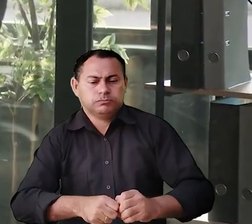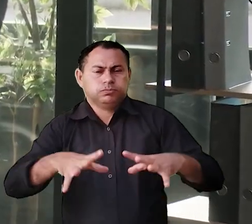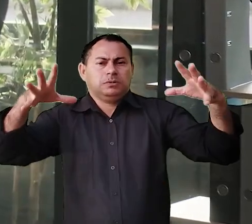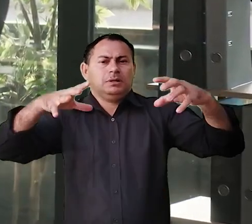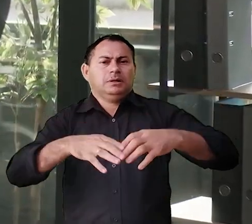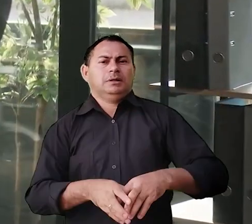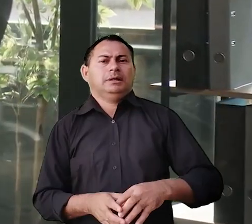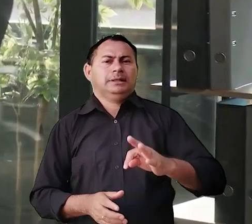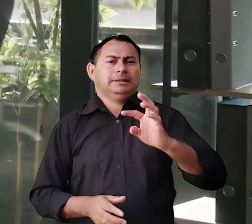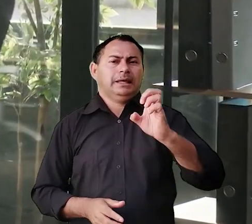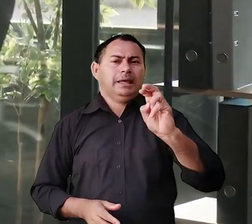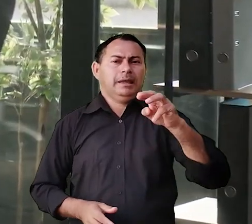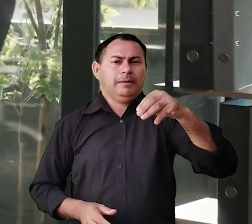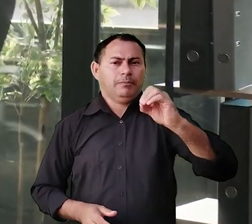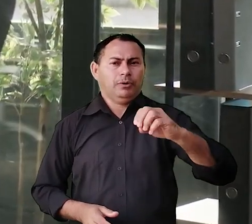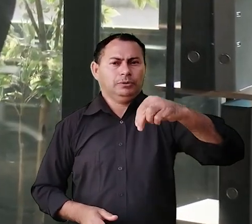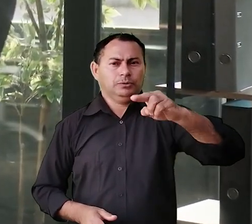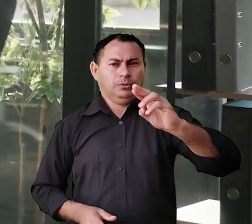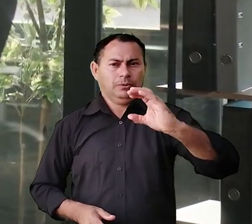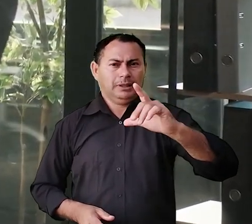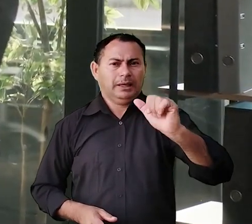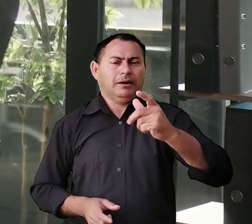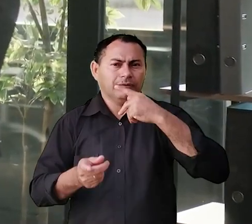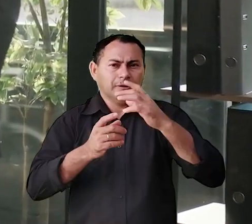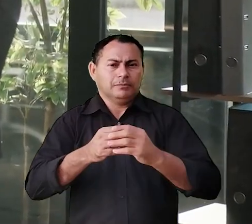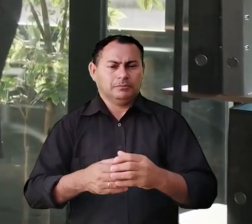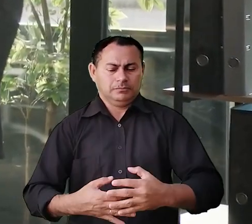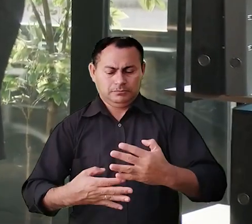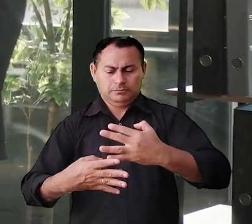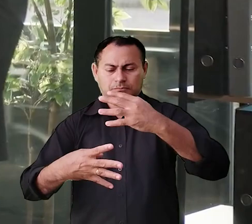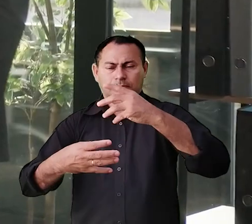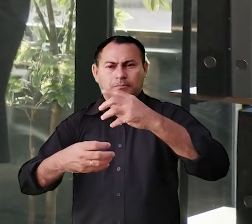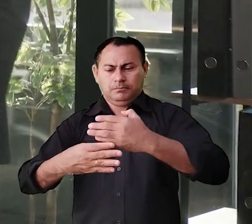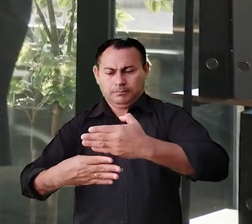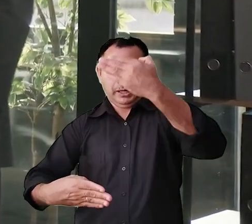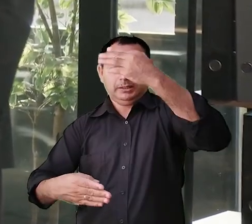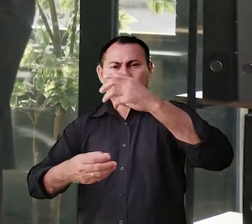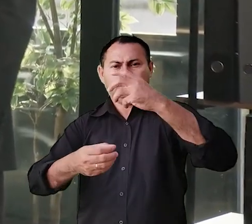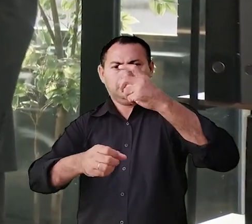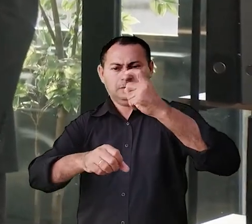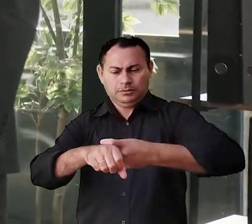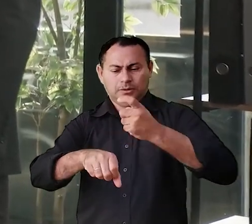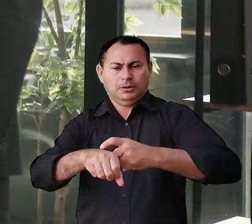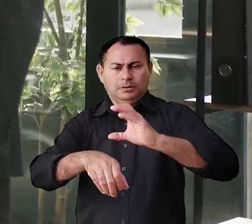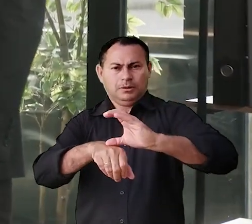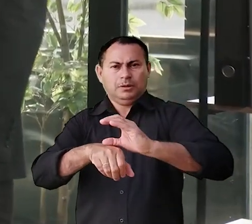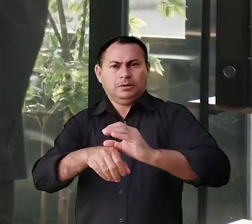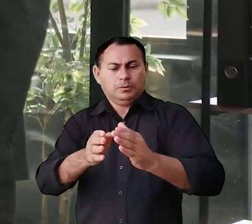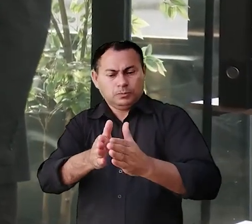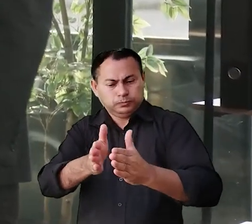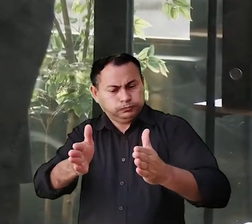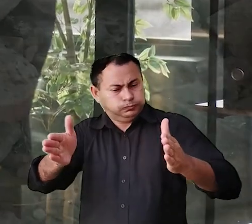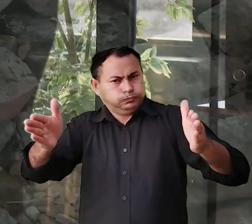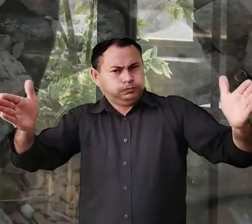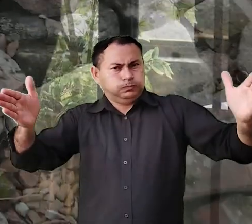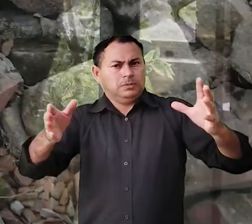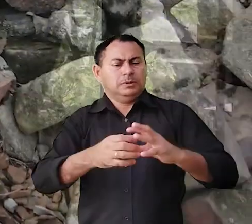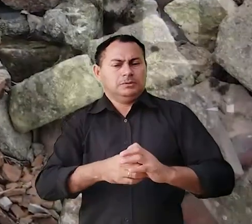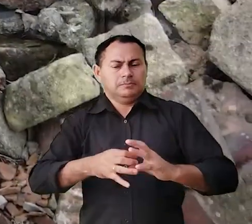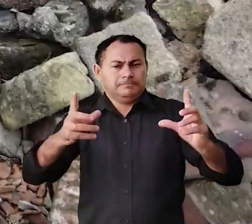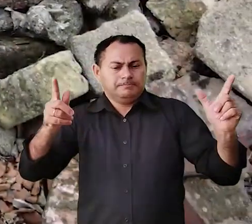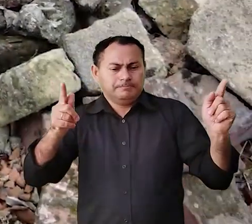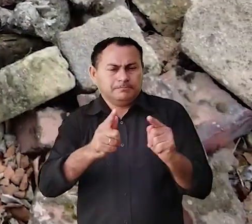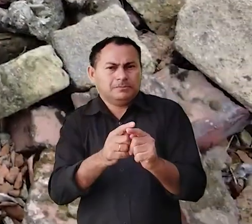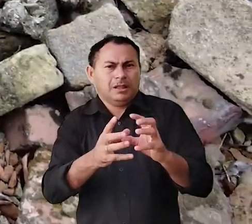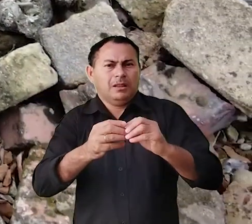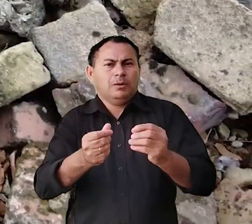numa explosão termonuclear. Ele disse que uma parede de concreto, por exemplo, do tamanho de um campo de futebol,